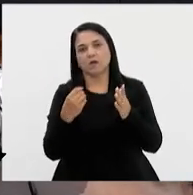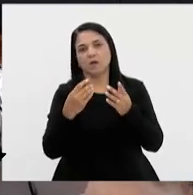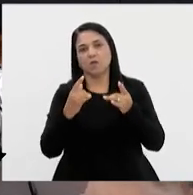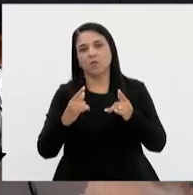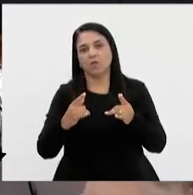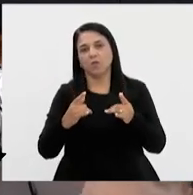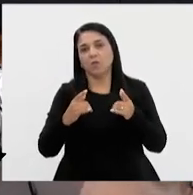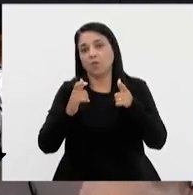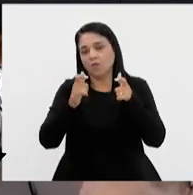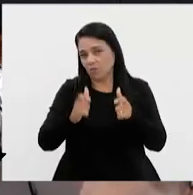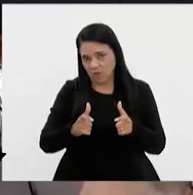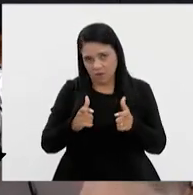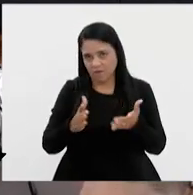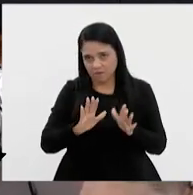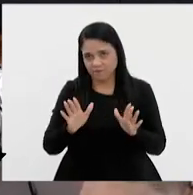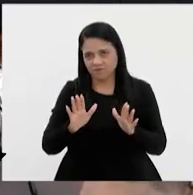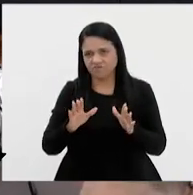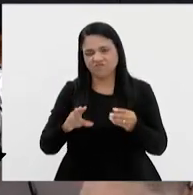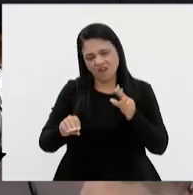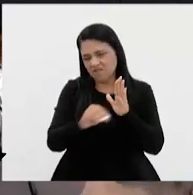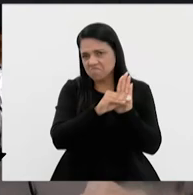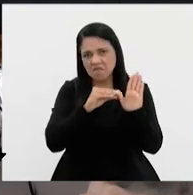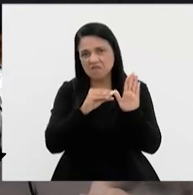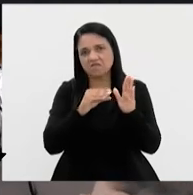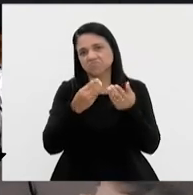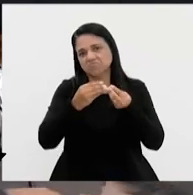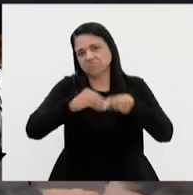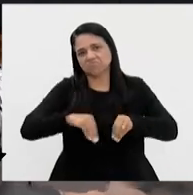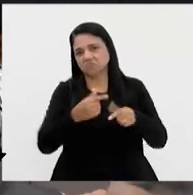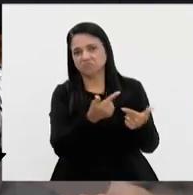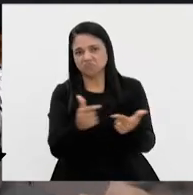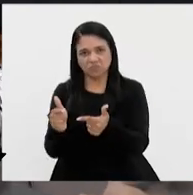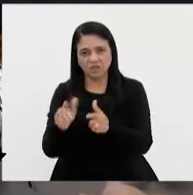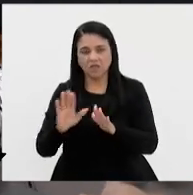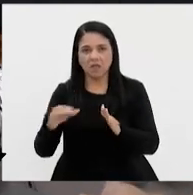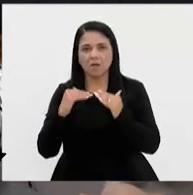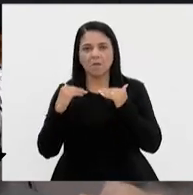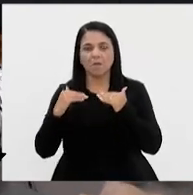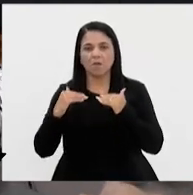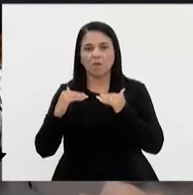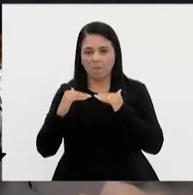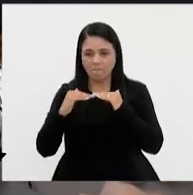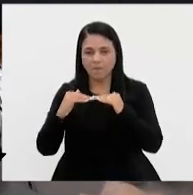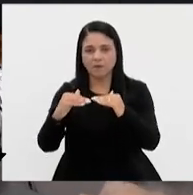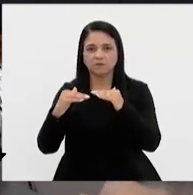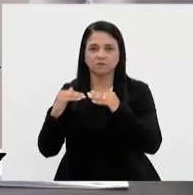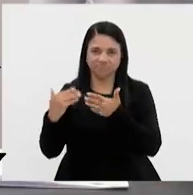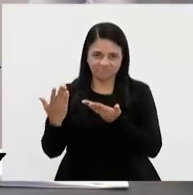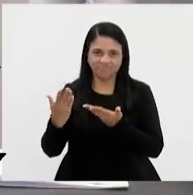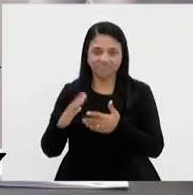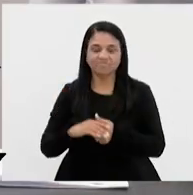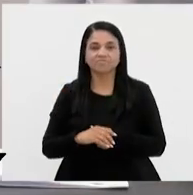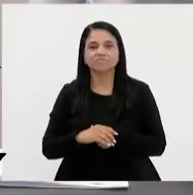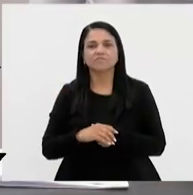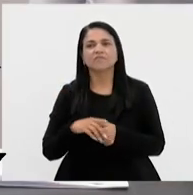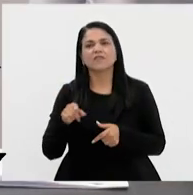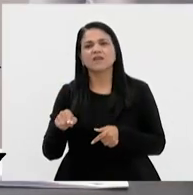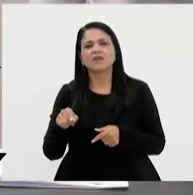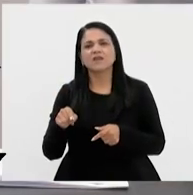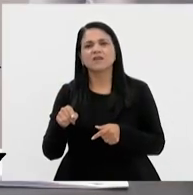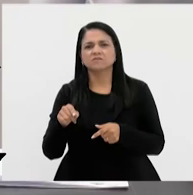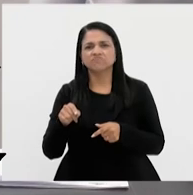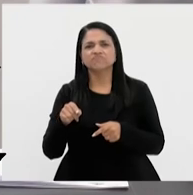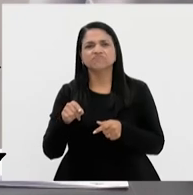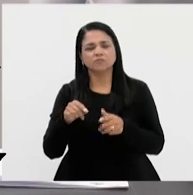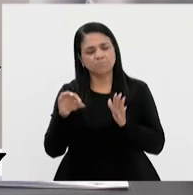emenda sem... Sem prejuízo, sem, né? Sem prejuízo. É um padrão, não é? É um padrão. Então vamos seguir o padrão. Mesmo eles tendo. Eles foram